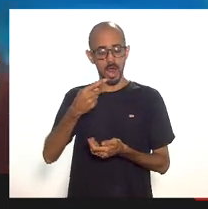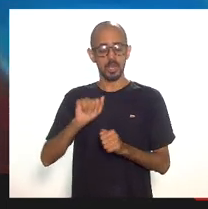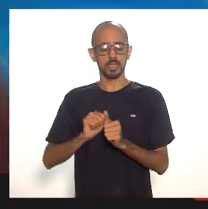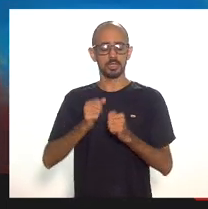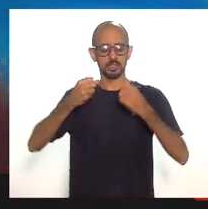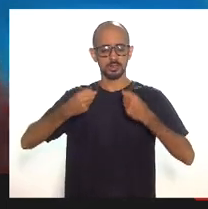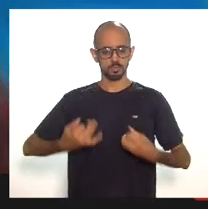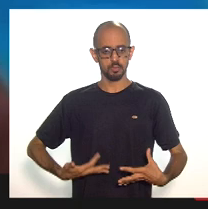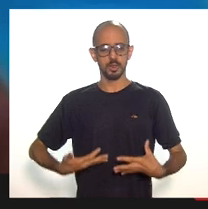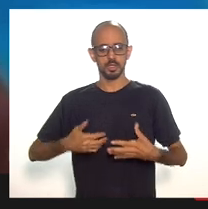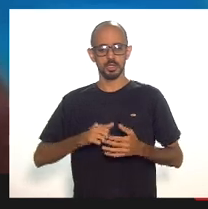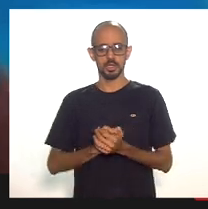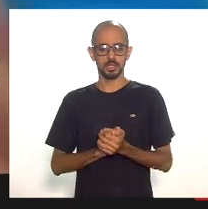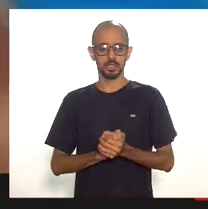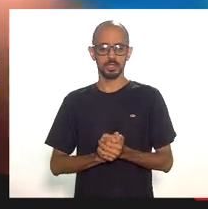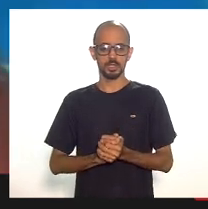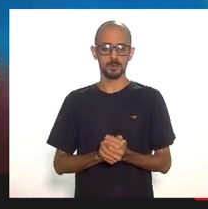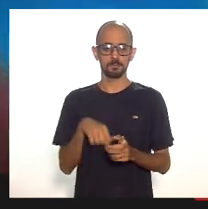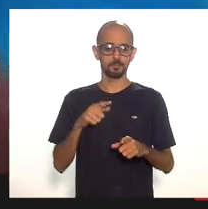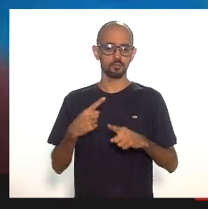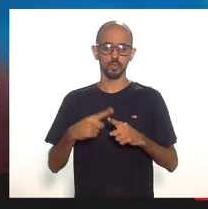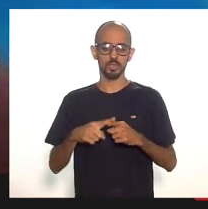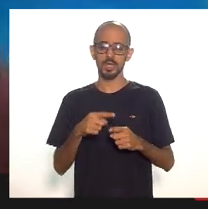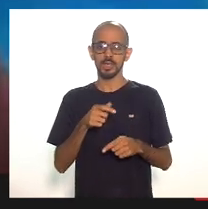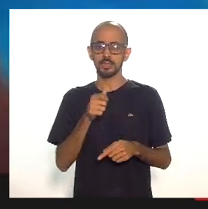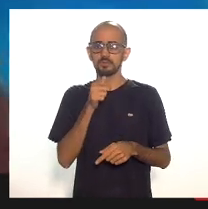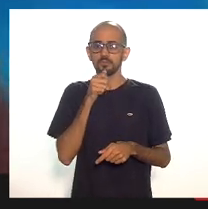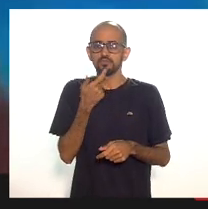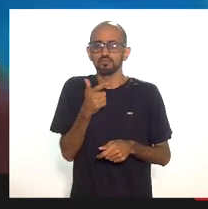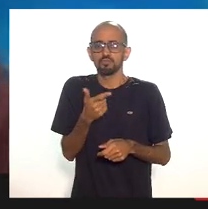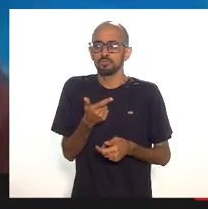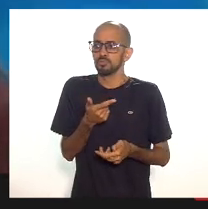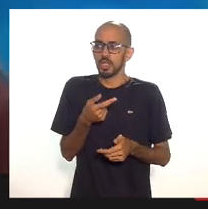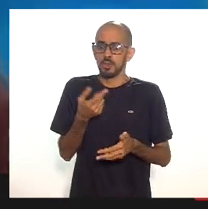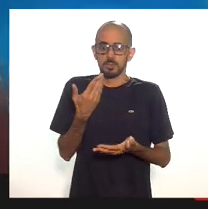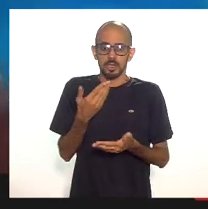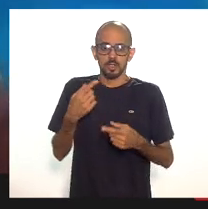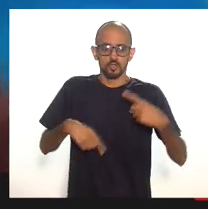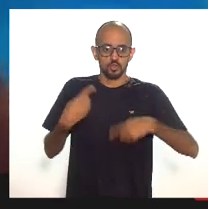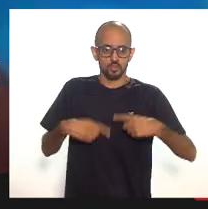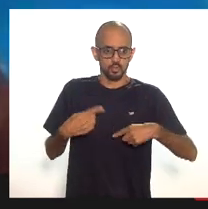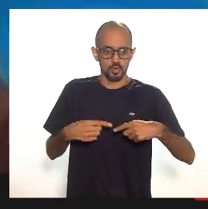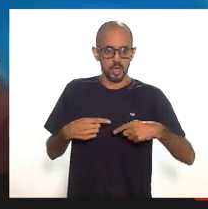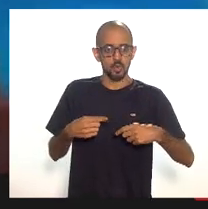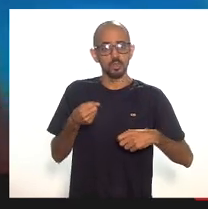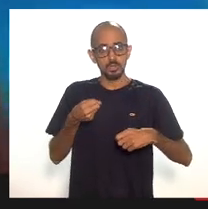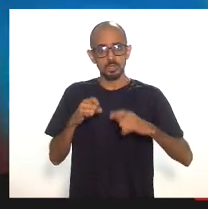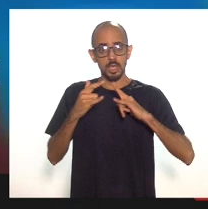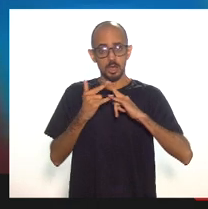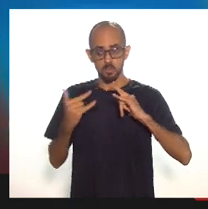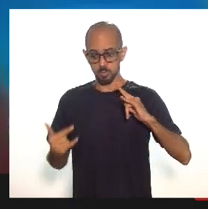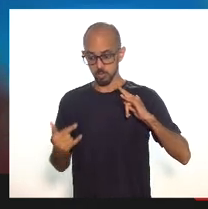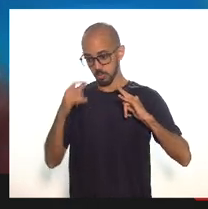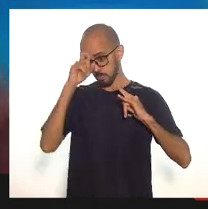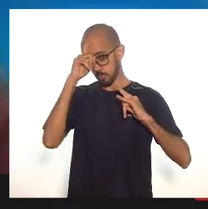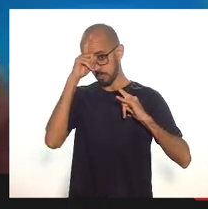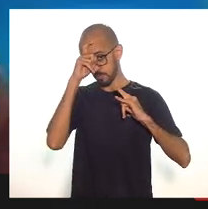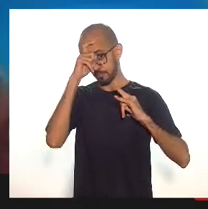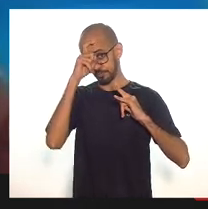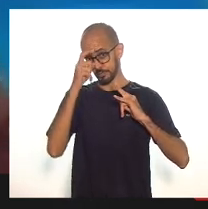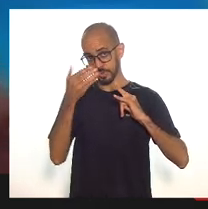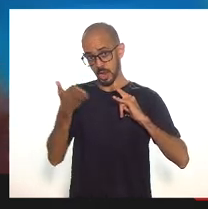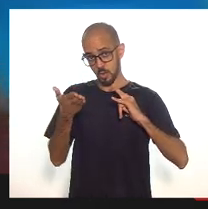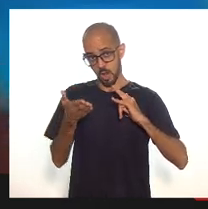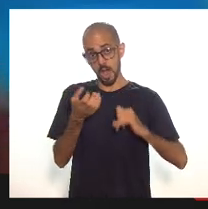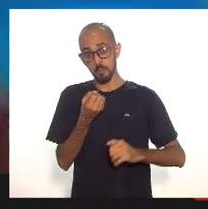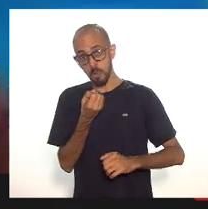a uma discussão que até agora ainda não foi muito aprofundada, porque não cabia até agora, sobre a questão de hospital de campanha, que era bom, não era bom, etc. É uma opinião do atual governo